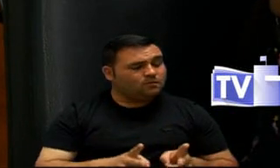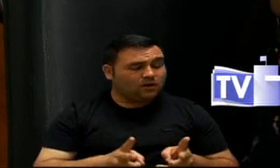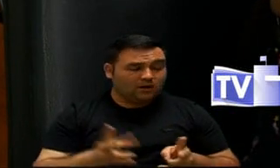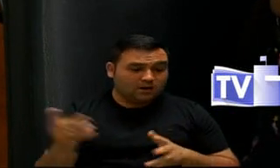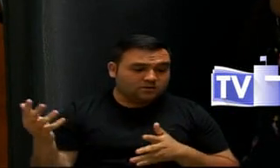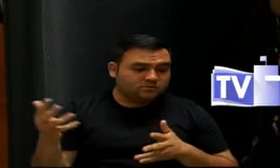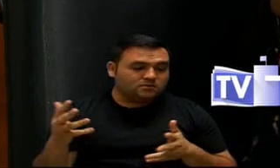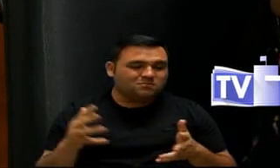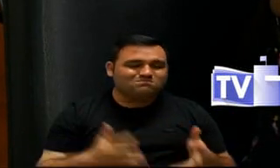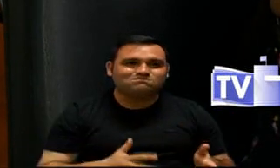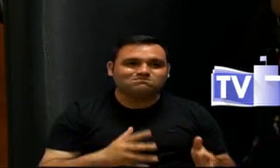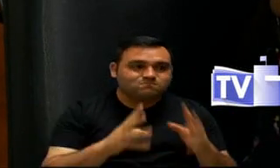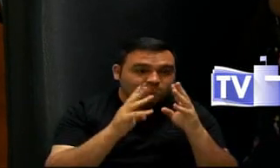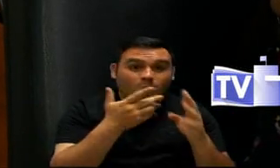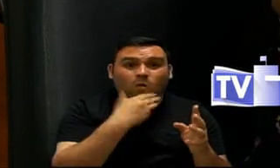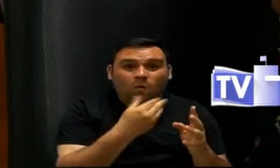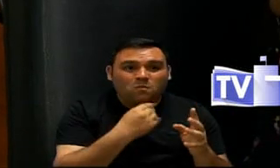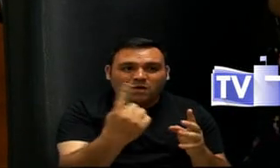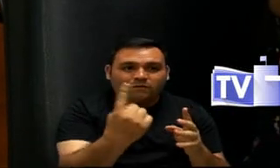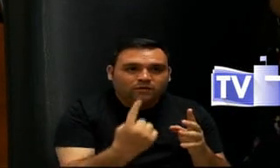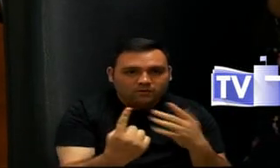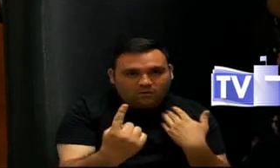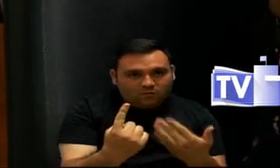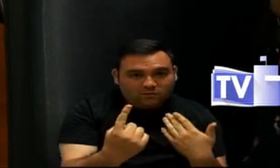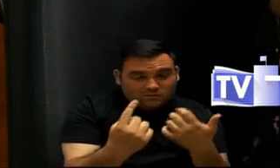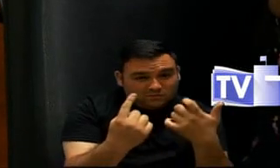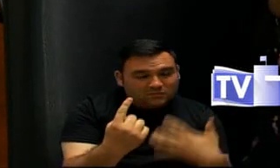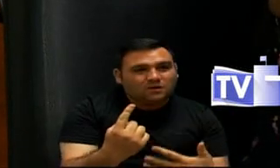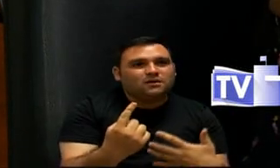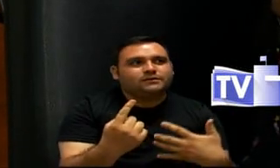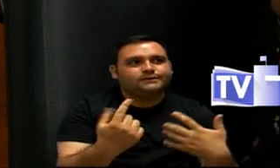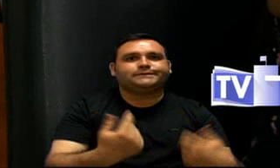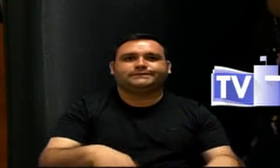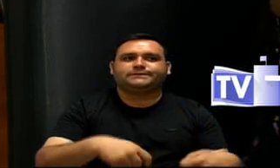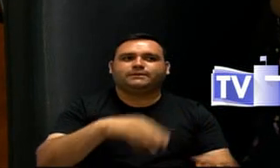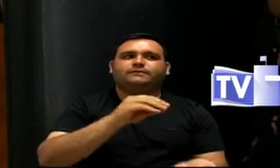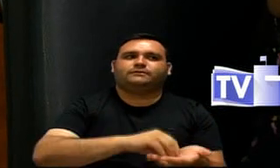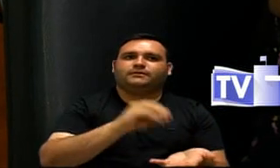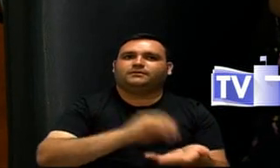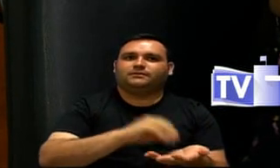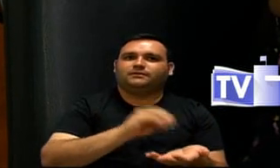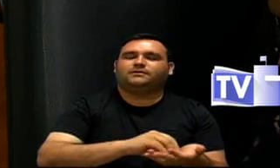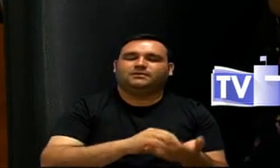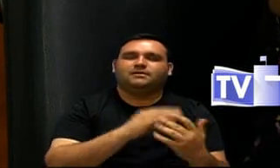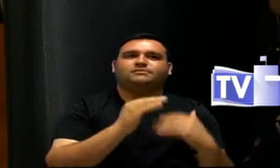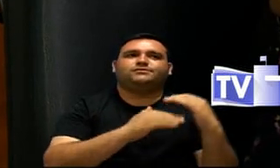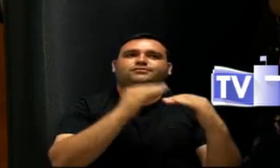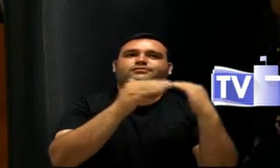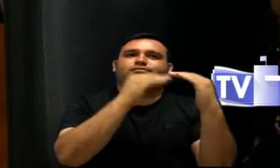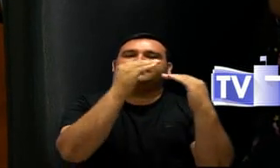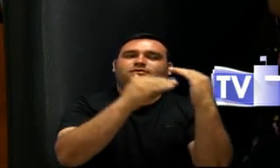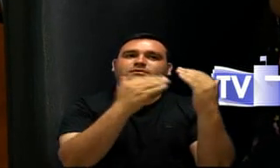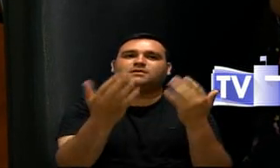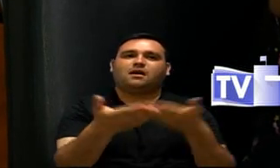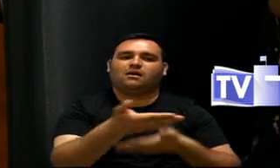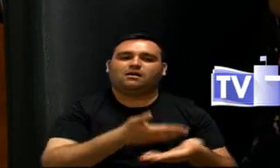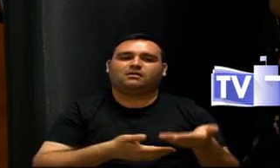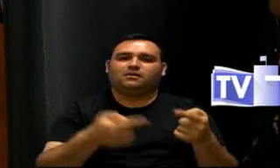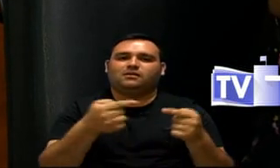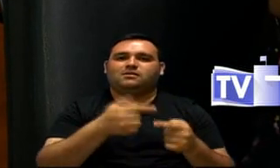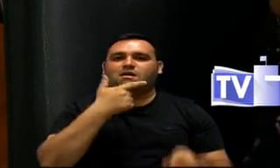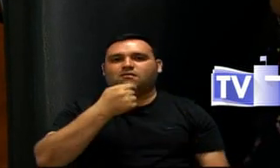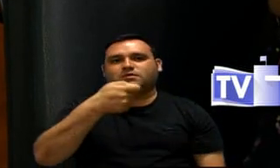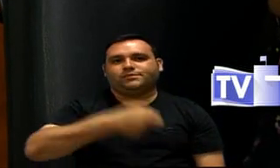um homem, um atendido para mim, eu falo, gente, ainda temos muita coisa para fazer em relação ao